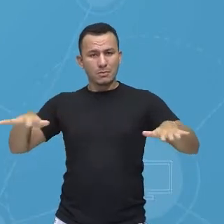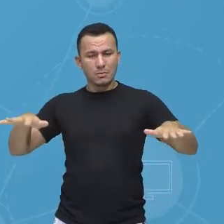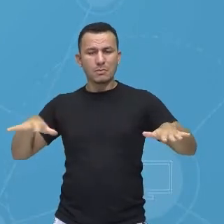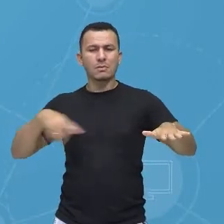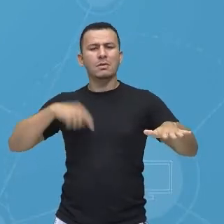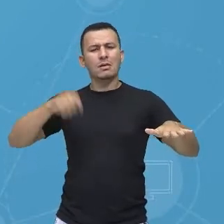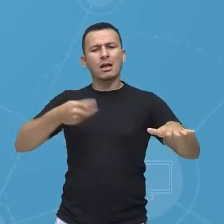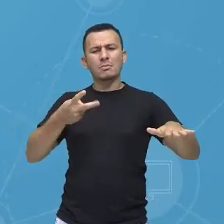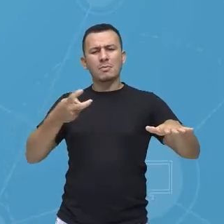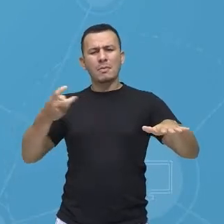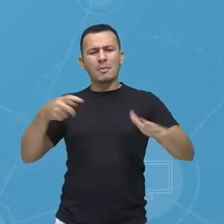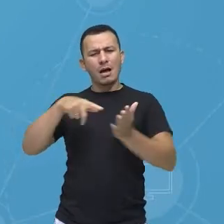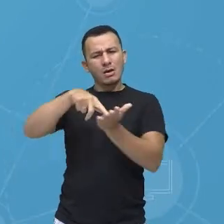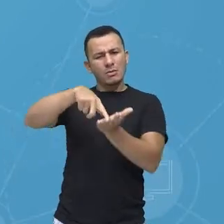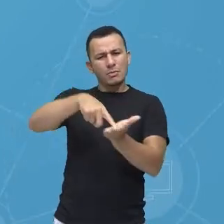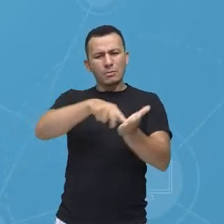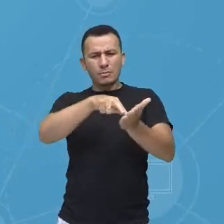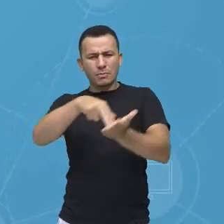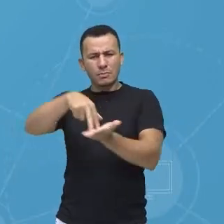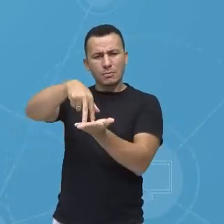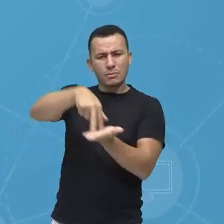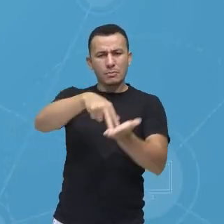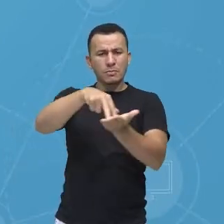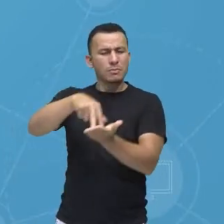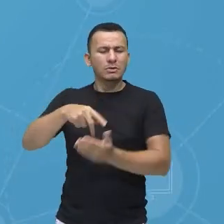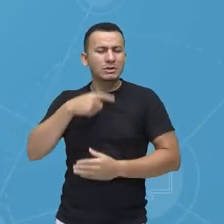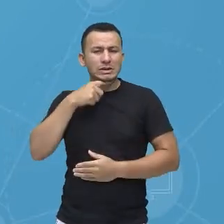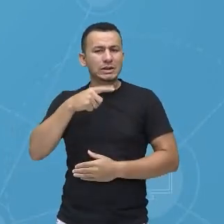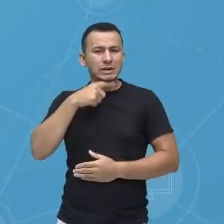dos surfistas, né, eles não tinham como fazer direito